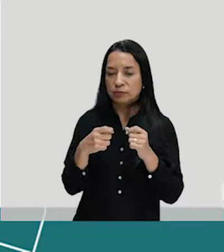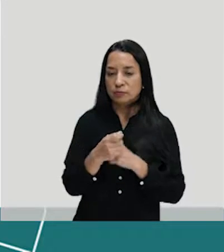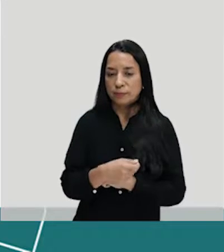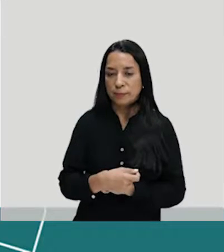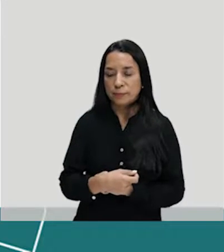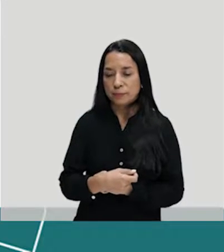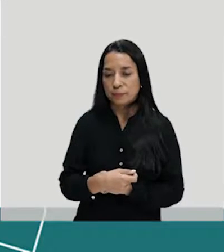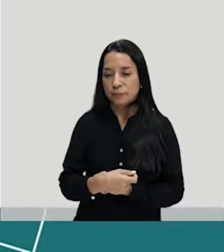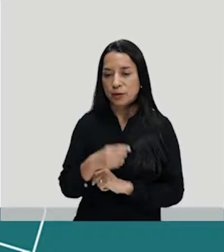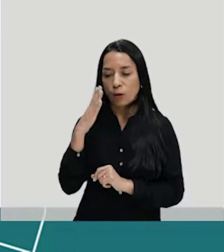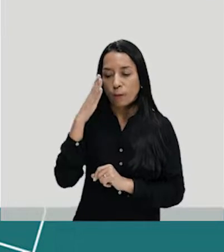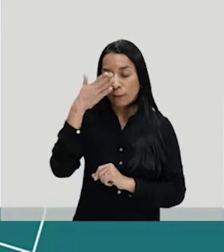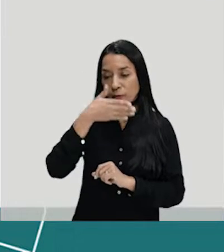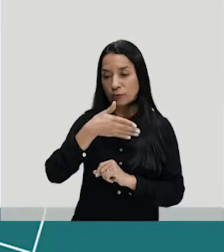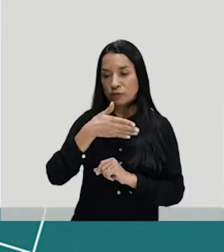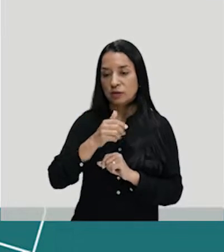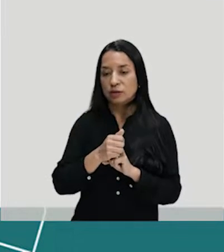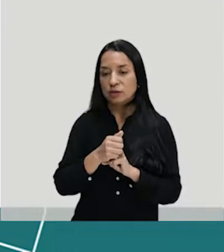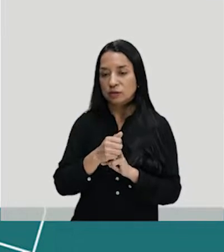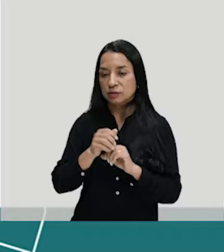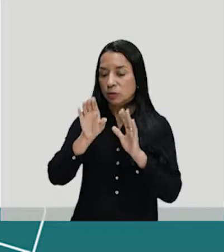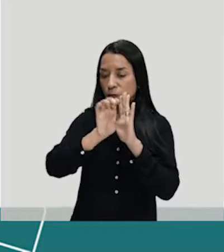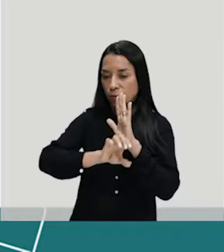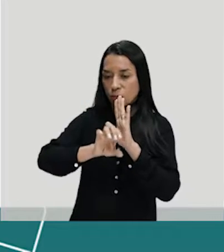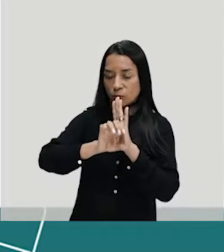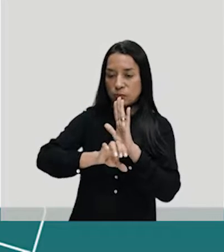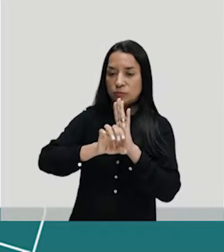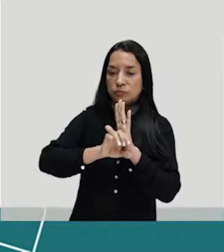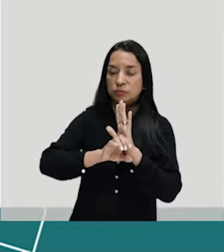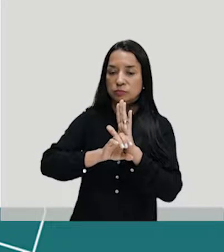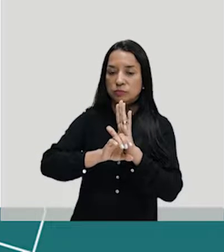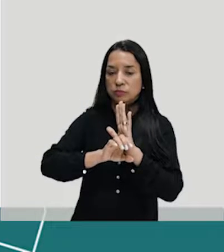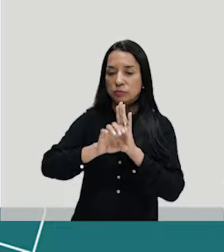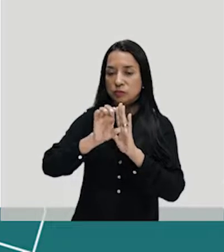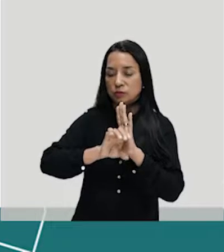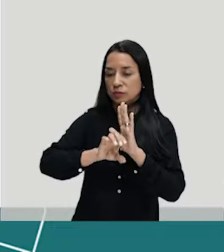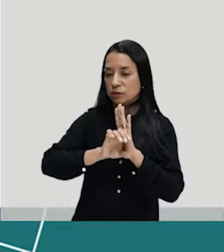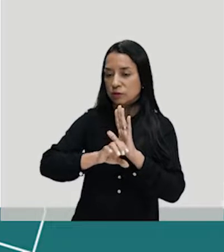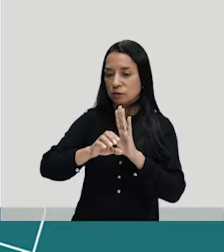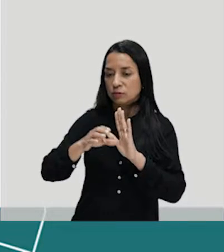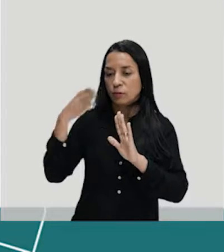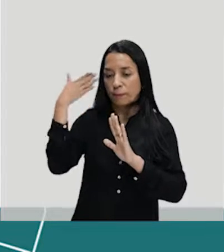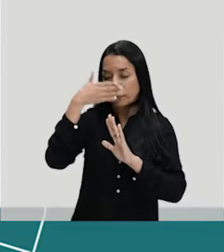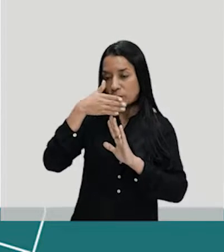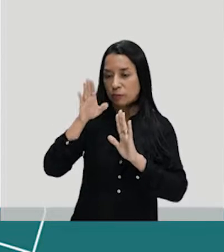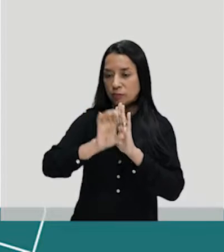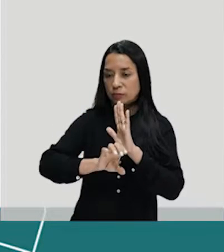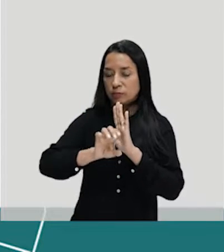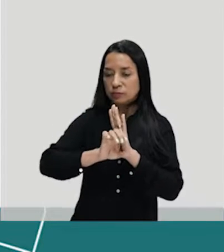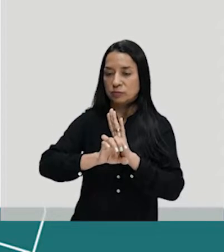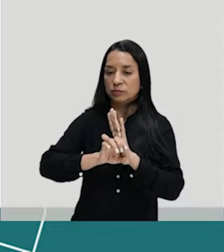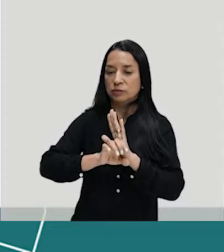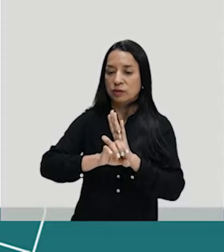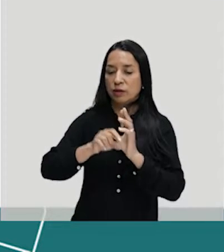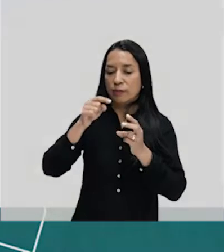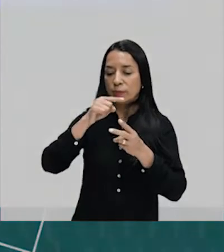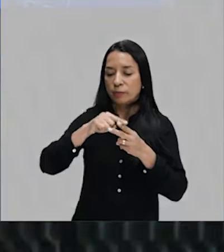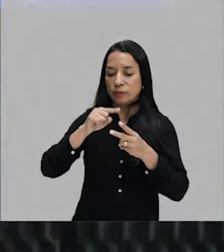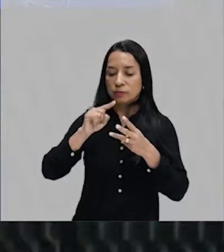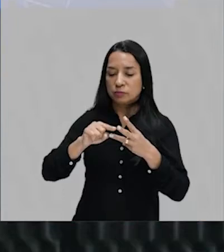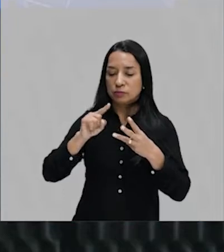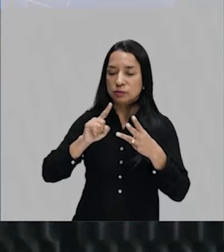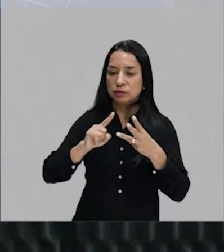ser aprovadas sendo que a definição a própria prova propriamente dita da primeira da segunda e da terceira